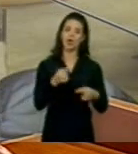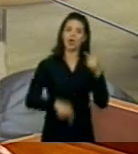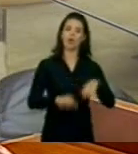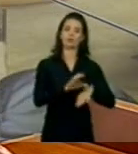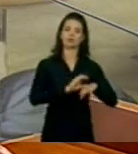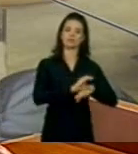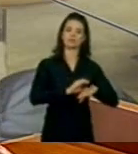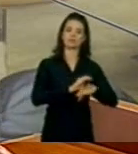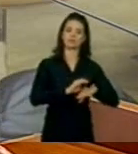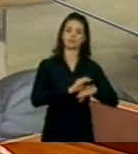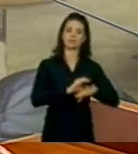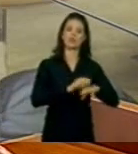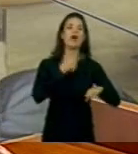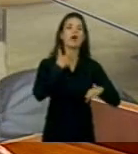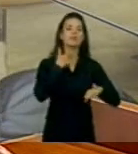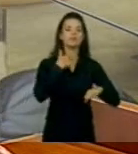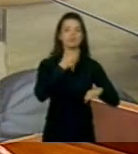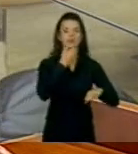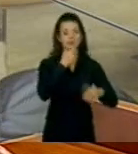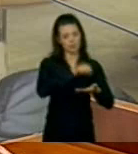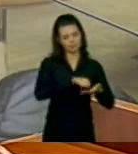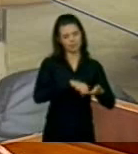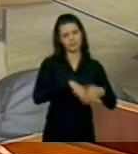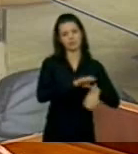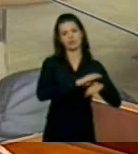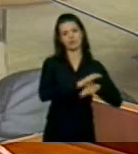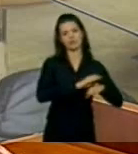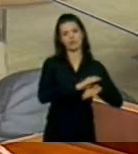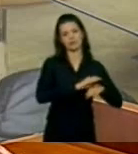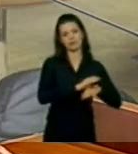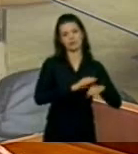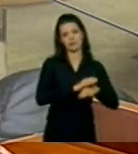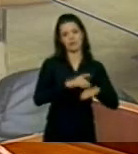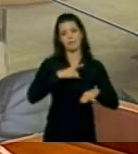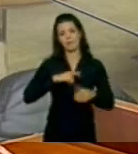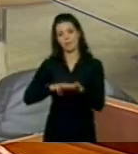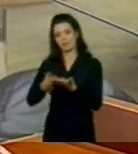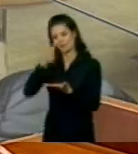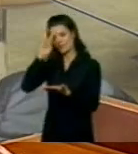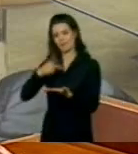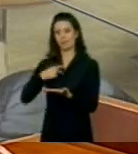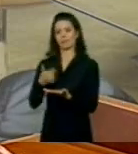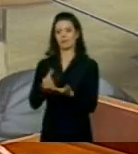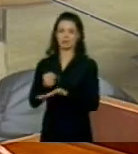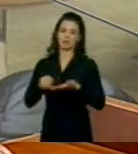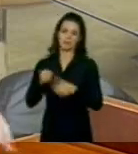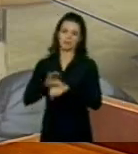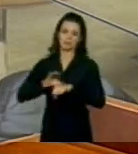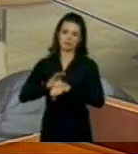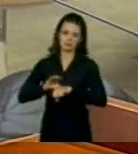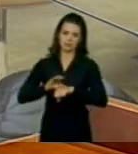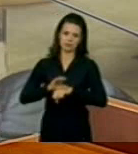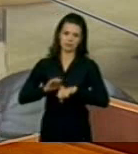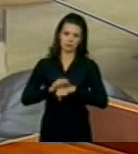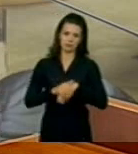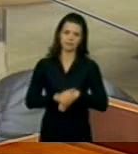a vontade do Constituinte para dar prevalência a uma hermenêutica criativa que não tem fundamento na lei. Por isso, o